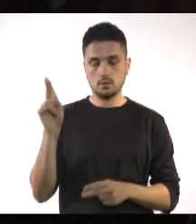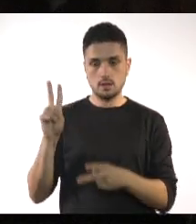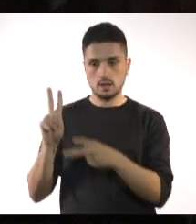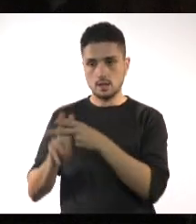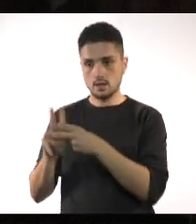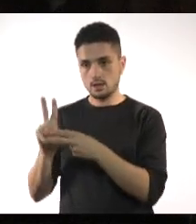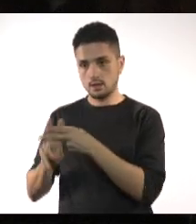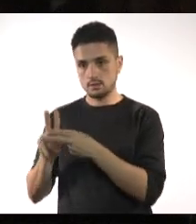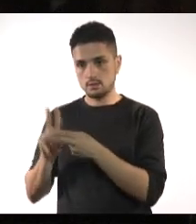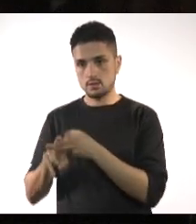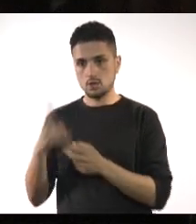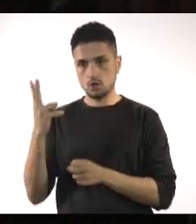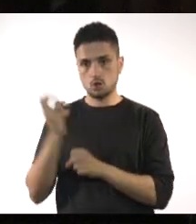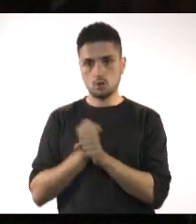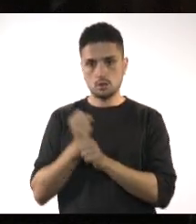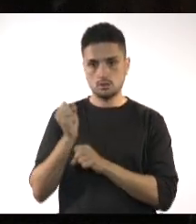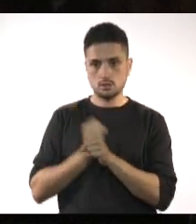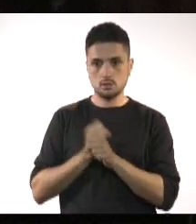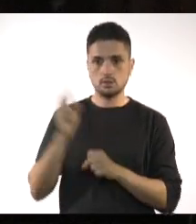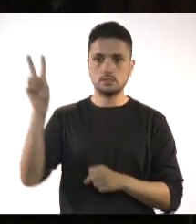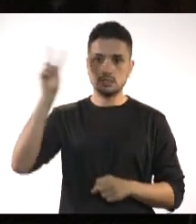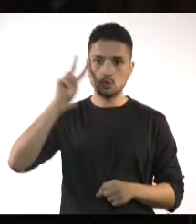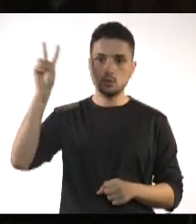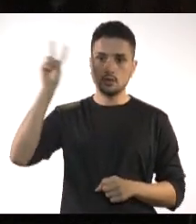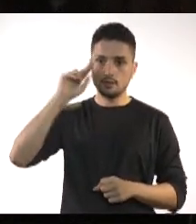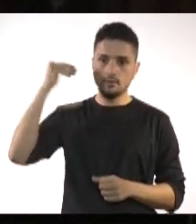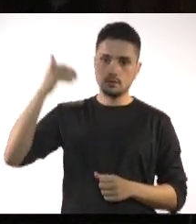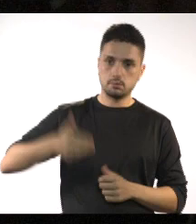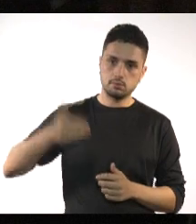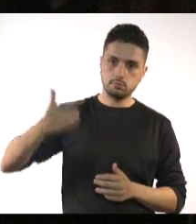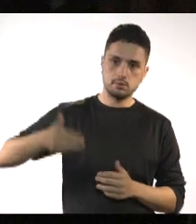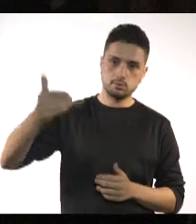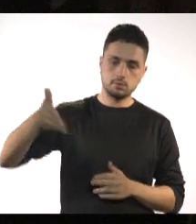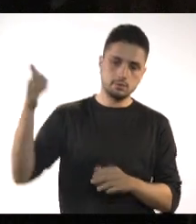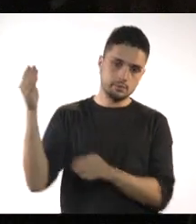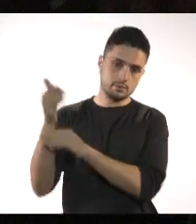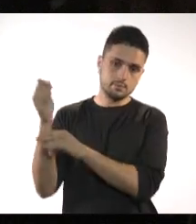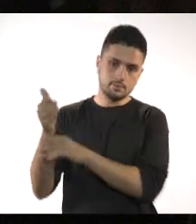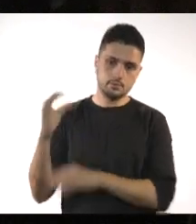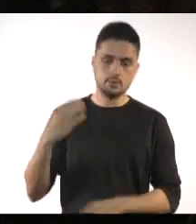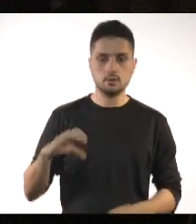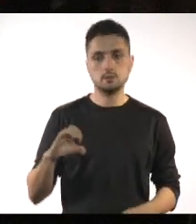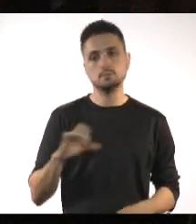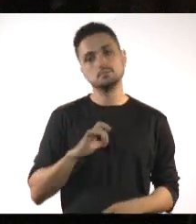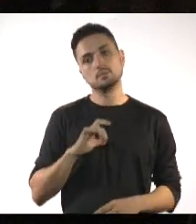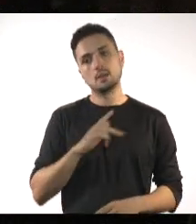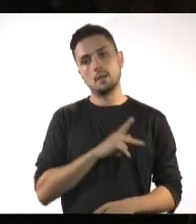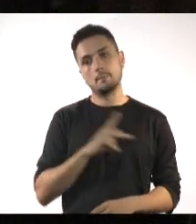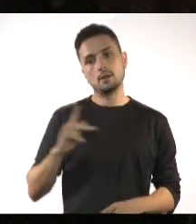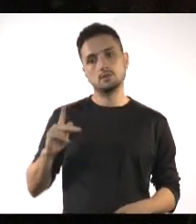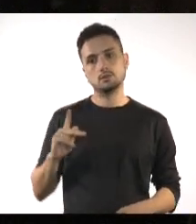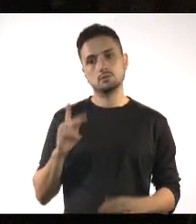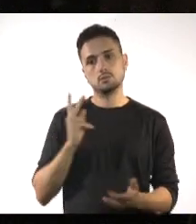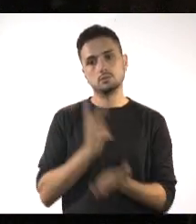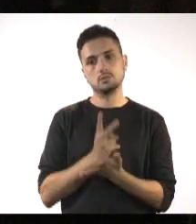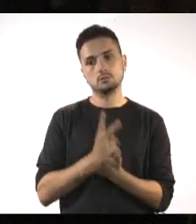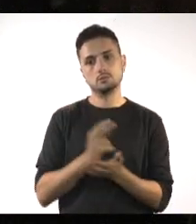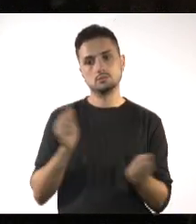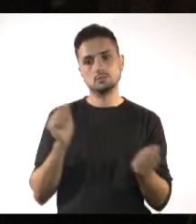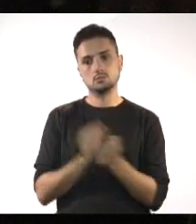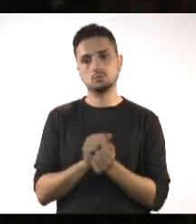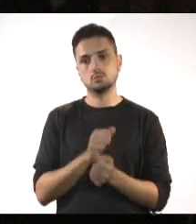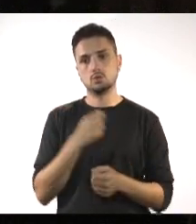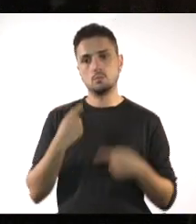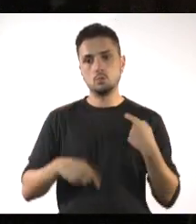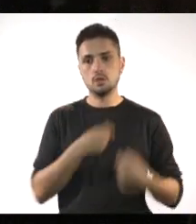Eu, durante 2 anos, toda segunda-feira, ia no presídio Edgar Costa, ali em Niterói. E a pastoral carcerária, ela participa de política pública,